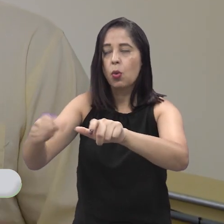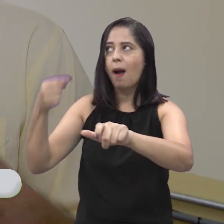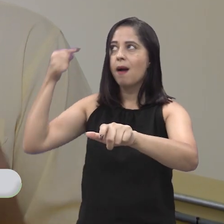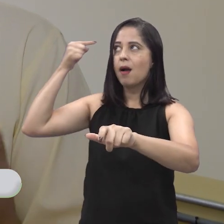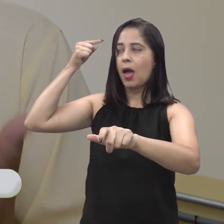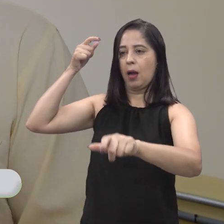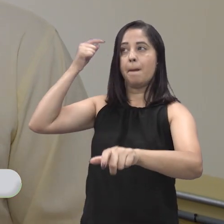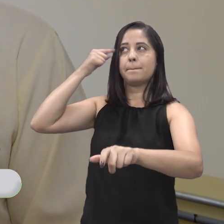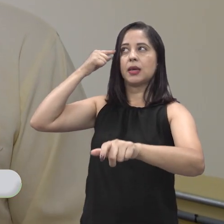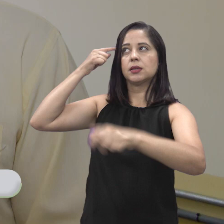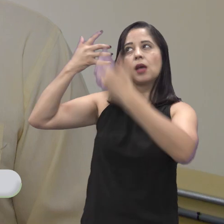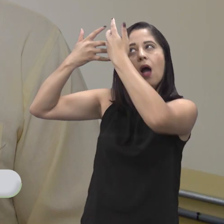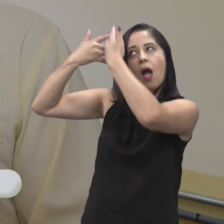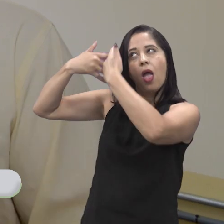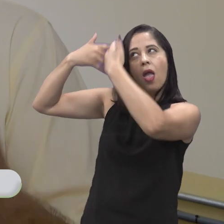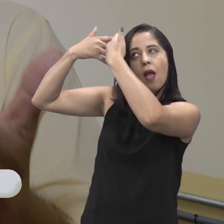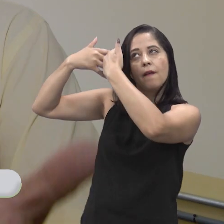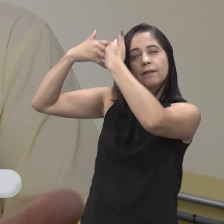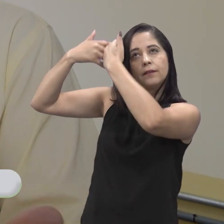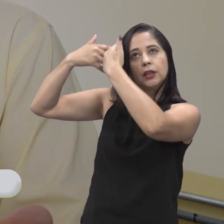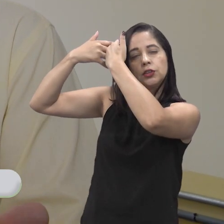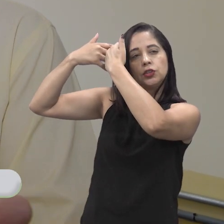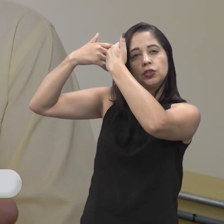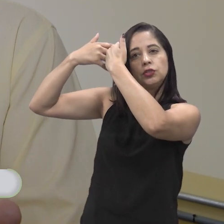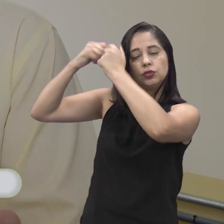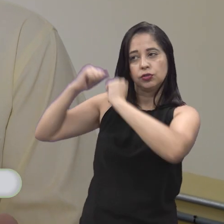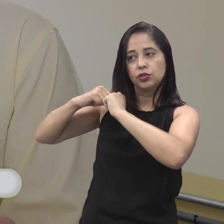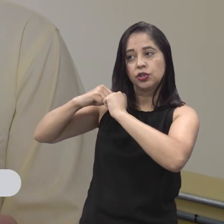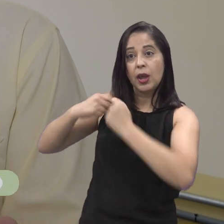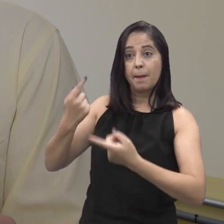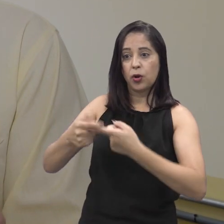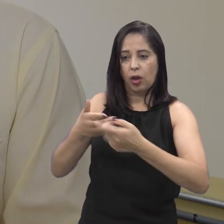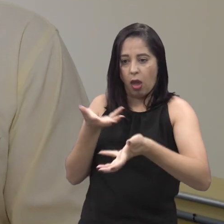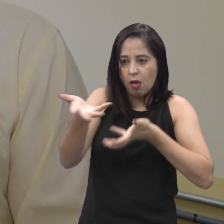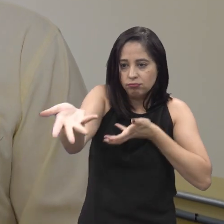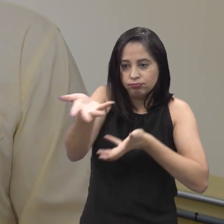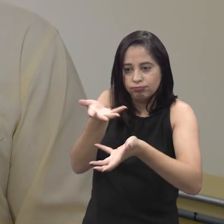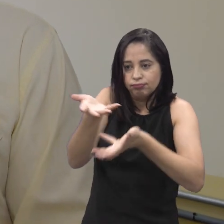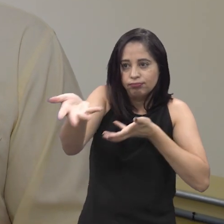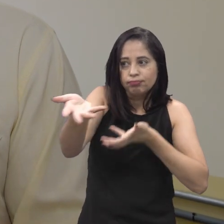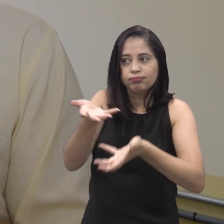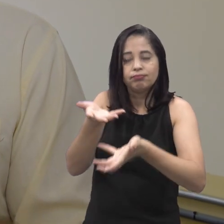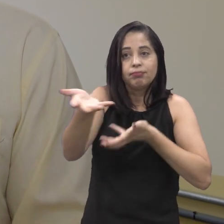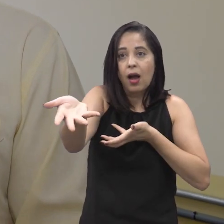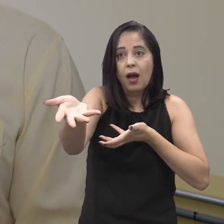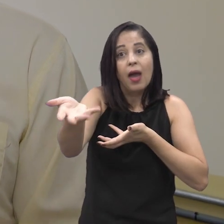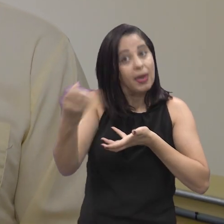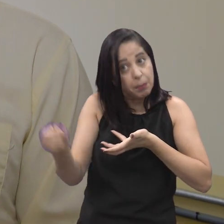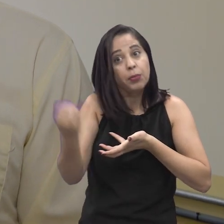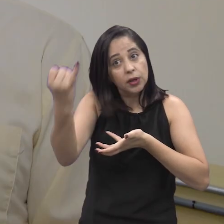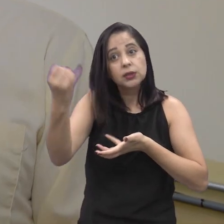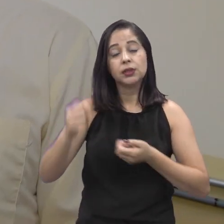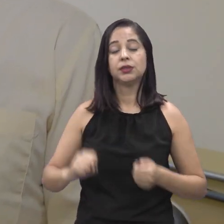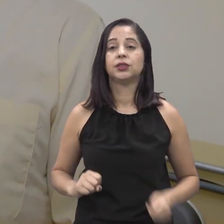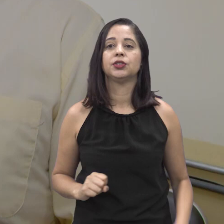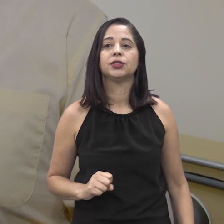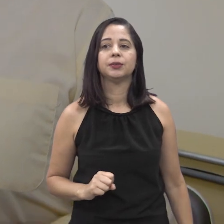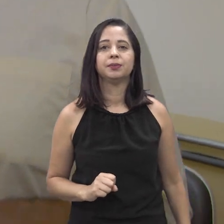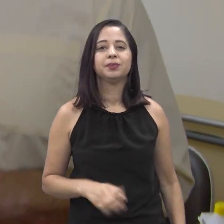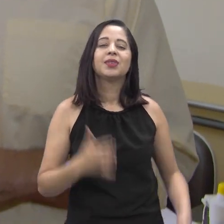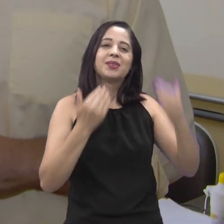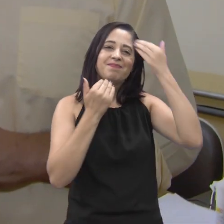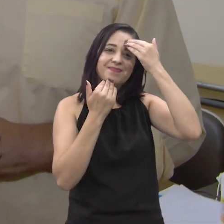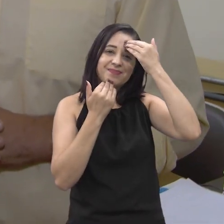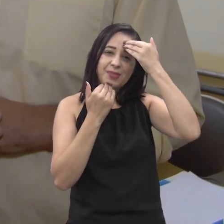pensar, refletir e questionar a partir da convivência que nós vamos ter com o outro. Então, essa relação ela é fundamental. Professor,